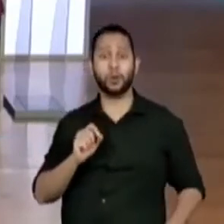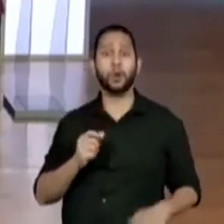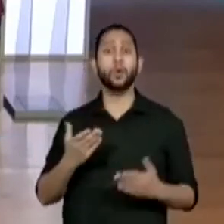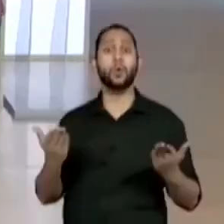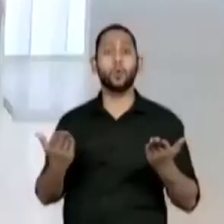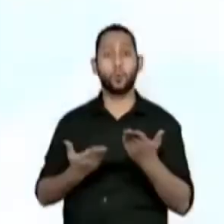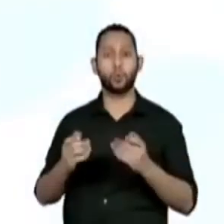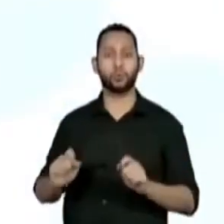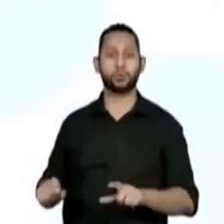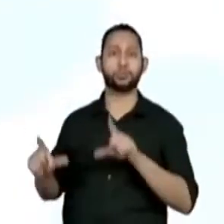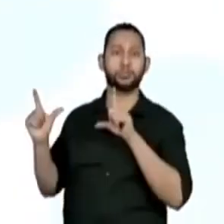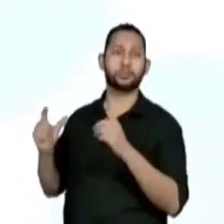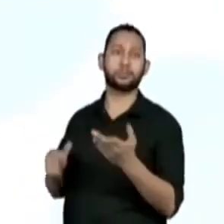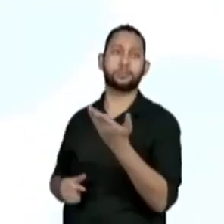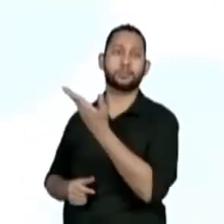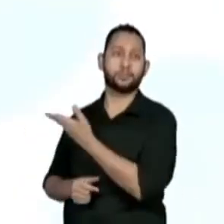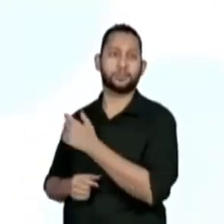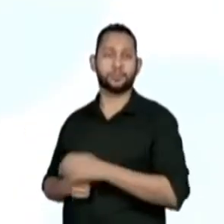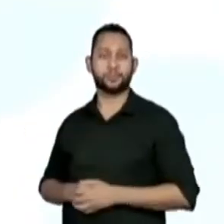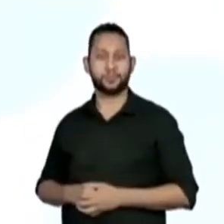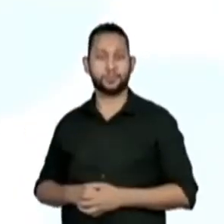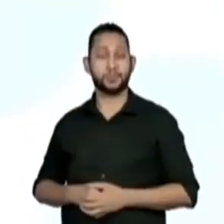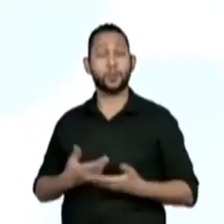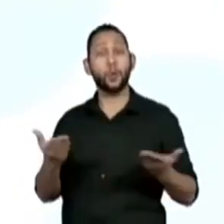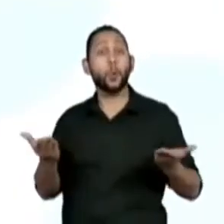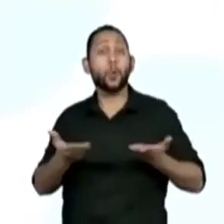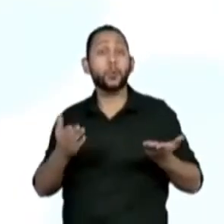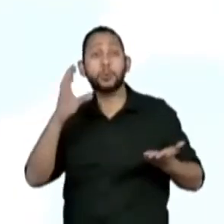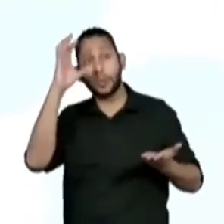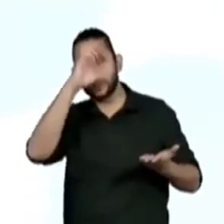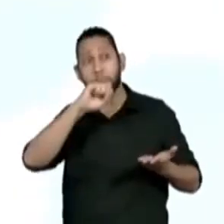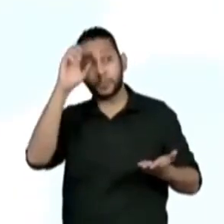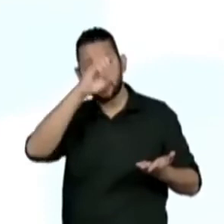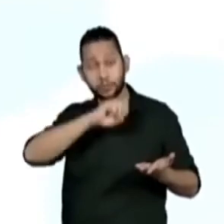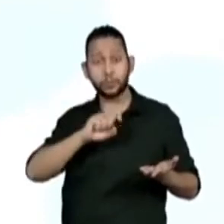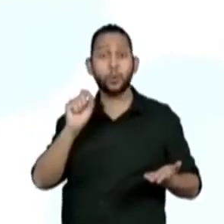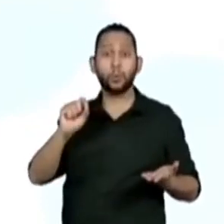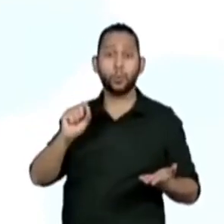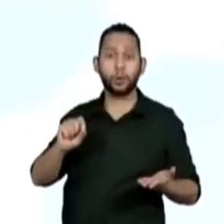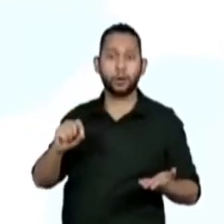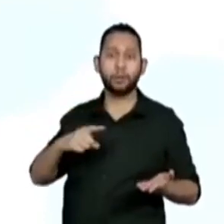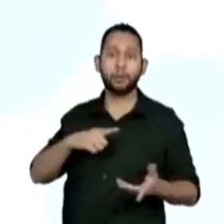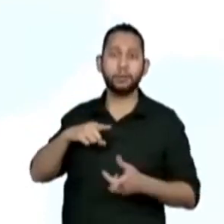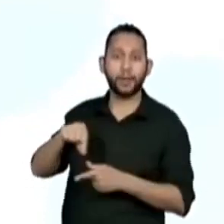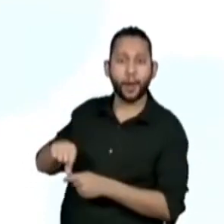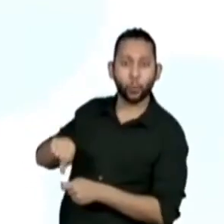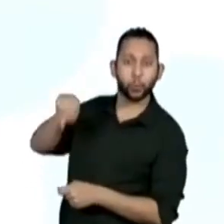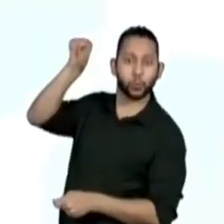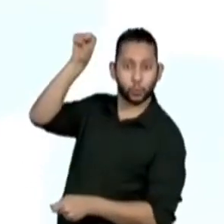nossa lousa. Então, olha o que a gente aprendeu nesse segundo momento de